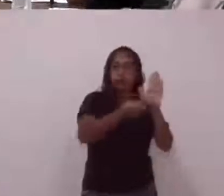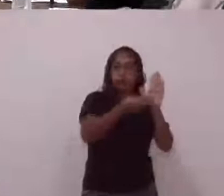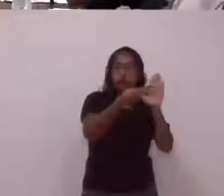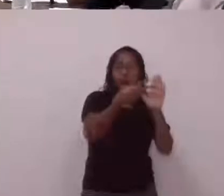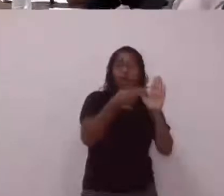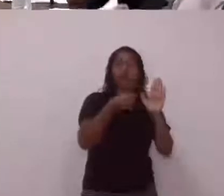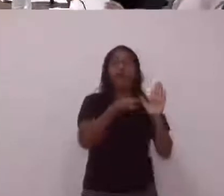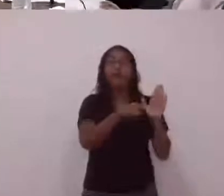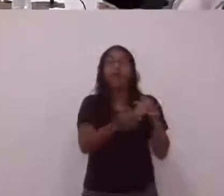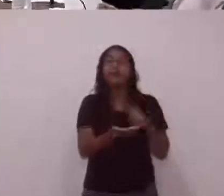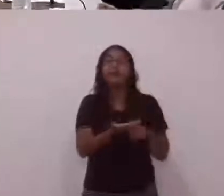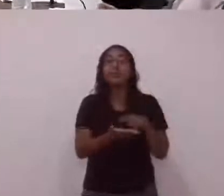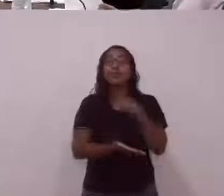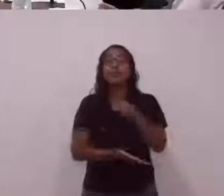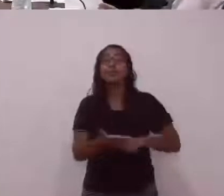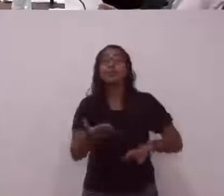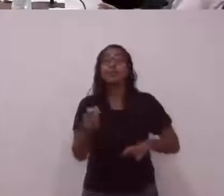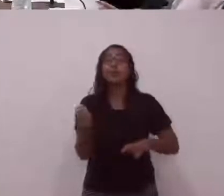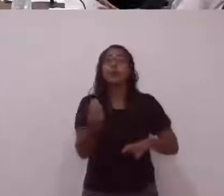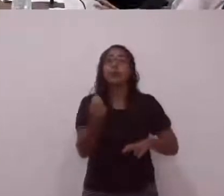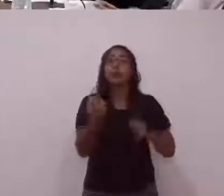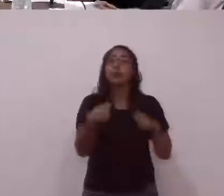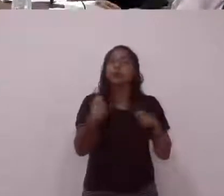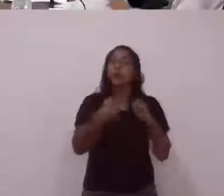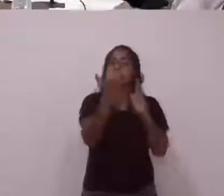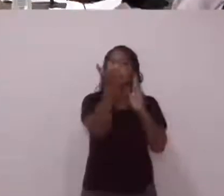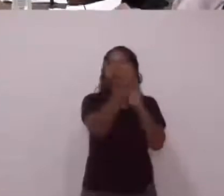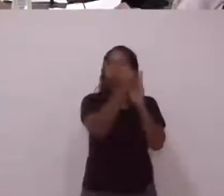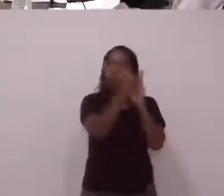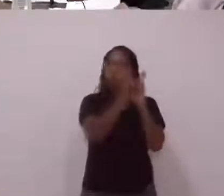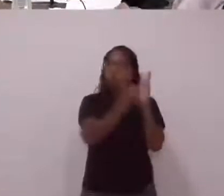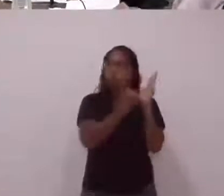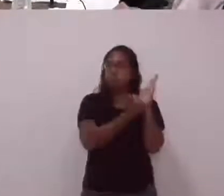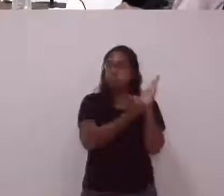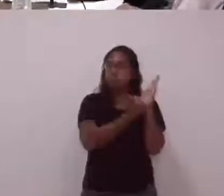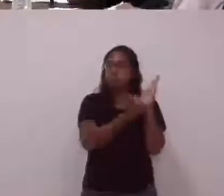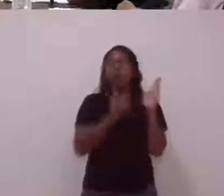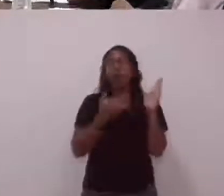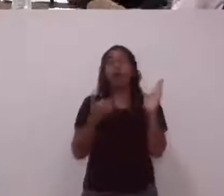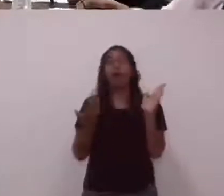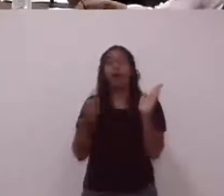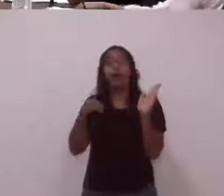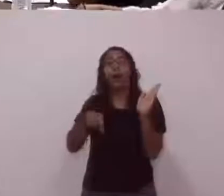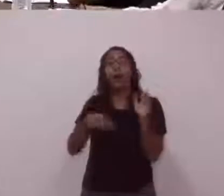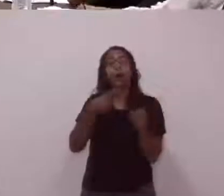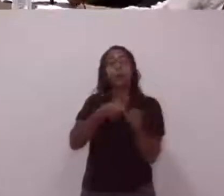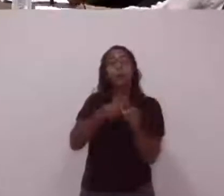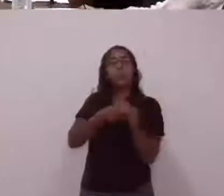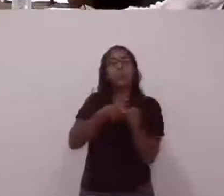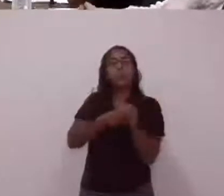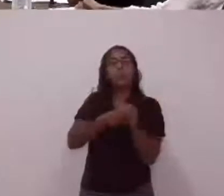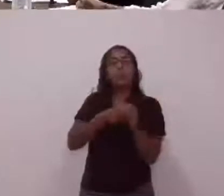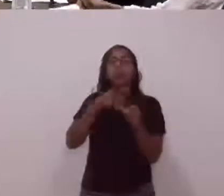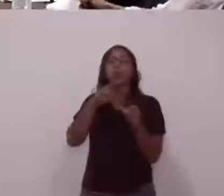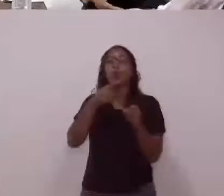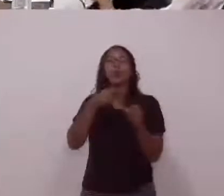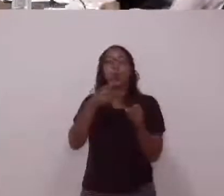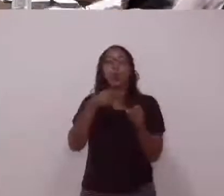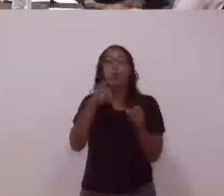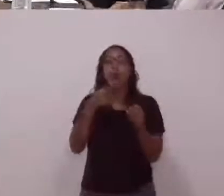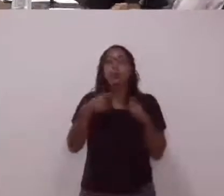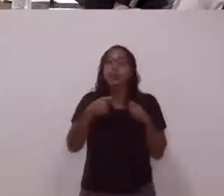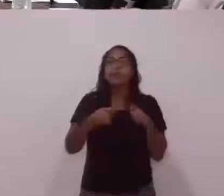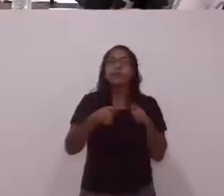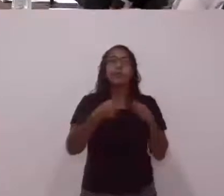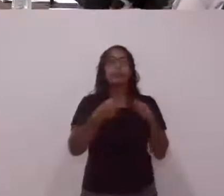governos são padronizados em suas cláusulas, não havendo condições de um município conveniente, discuti-las ou